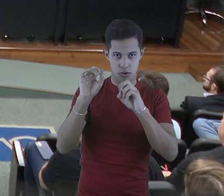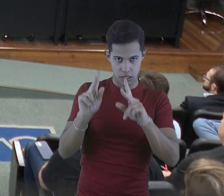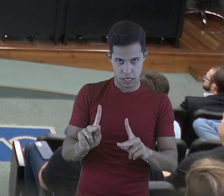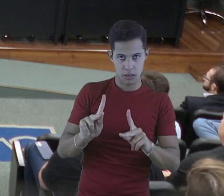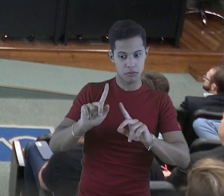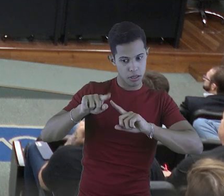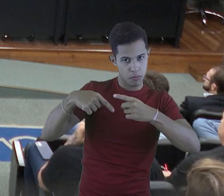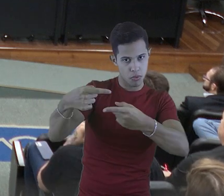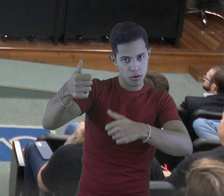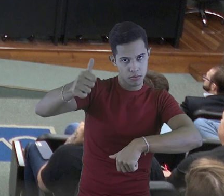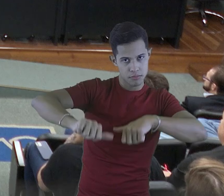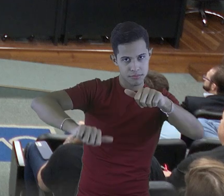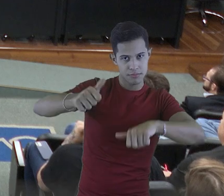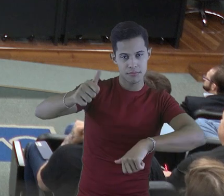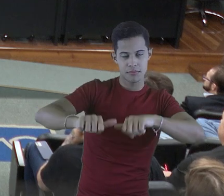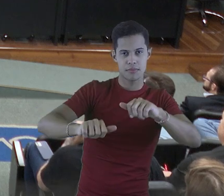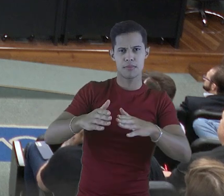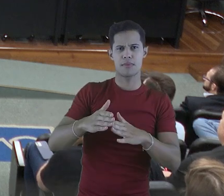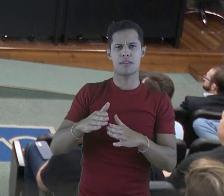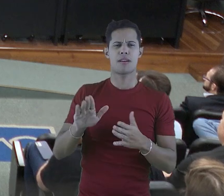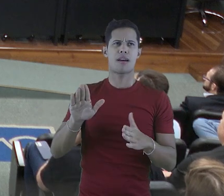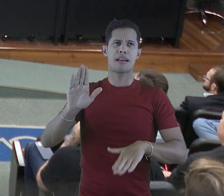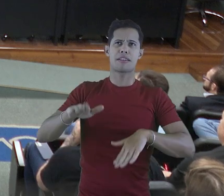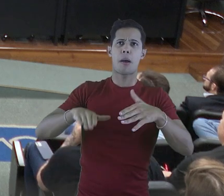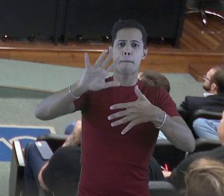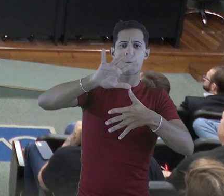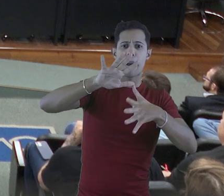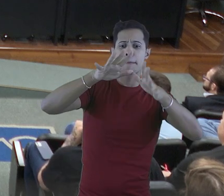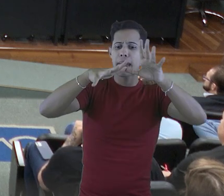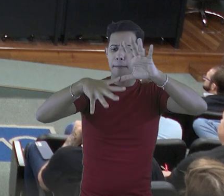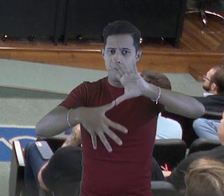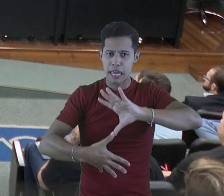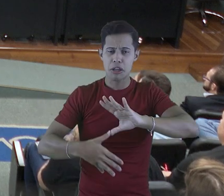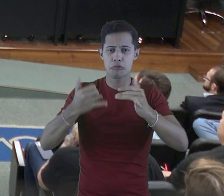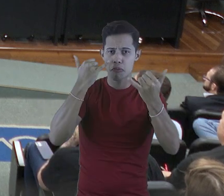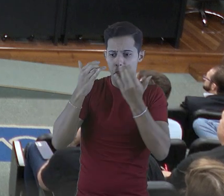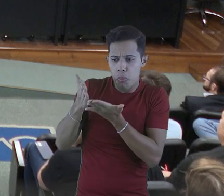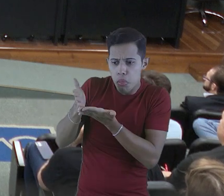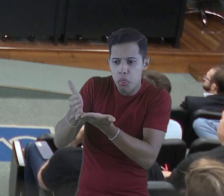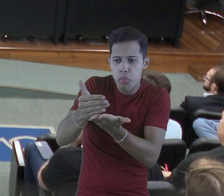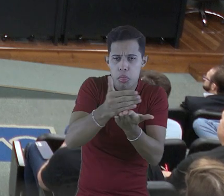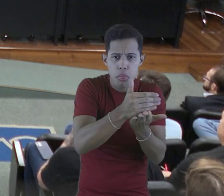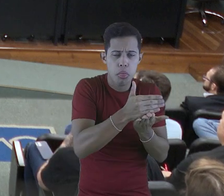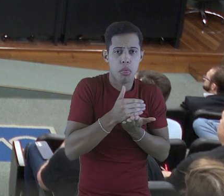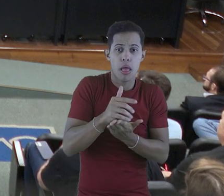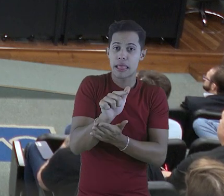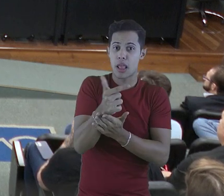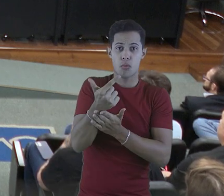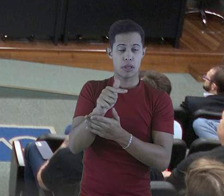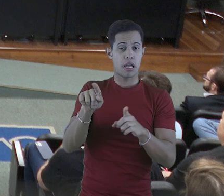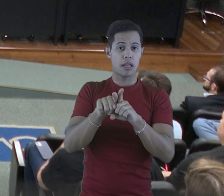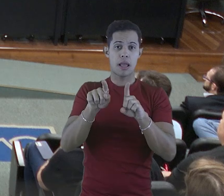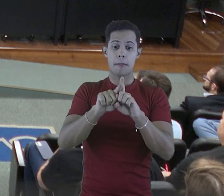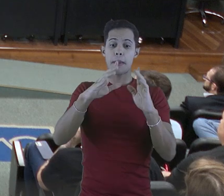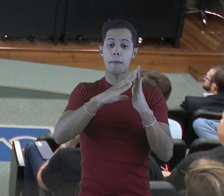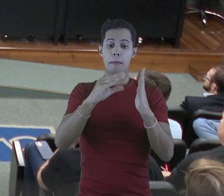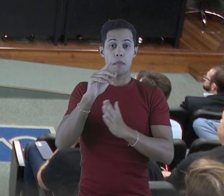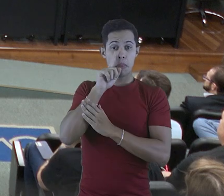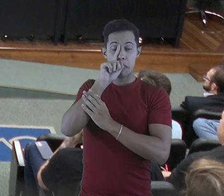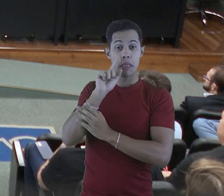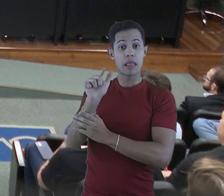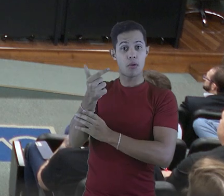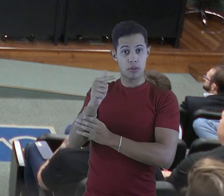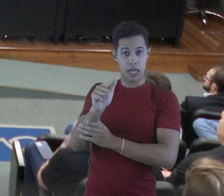dados nem matriz de risco então vamos colocar aqui no to do list vamos fazer isso porque é importante fazer